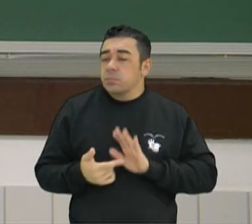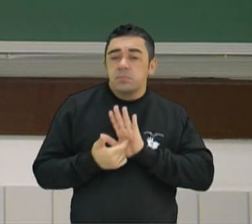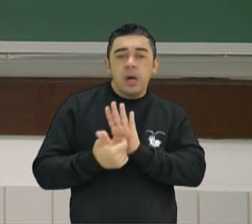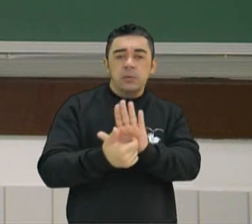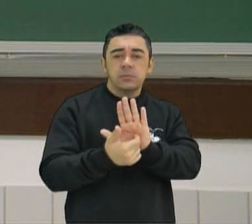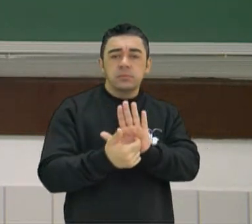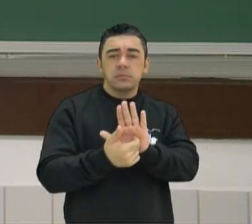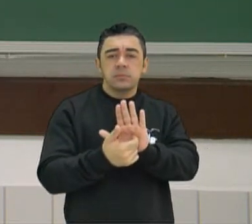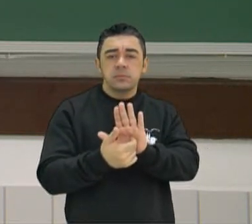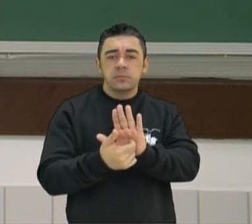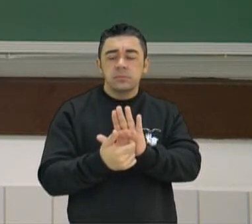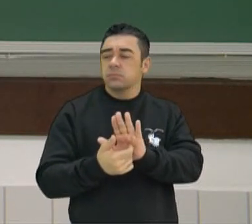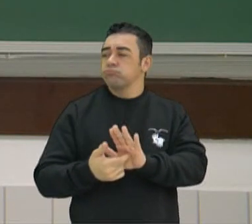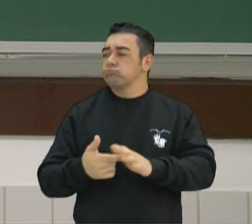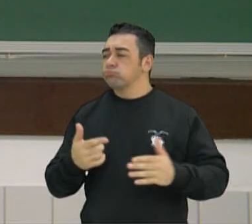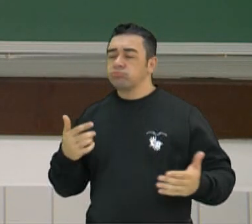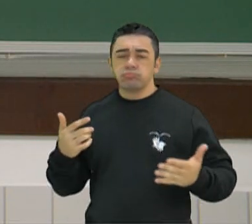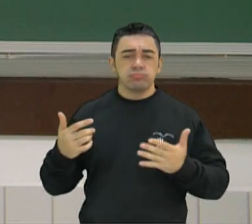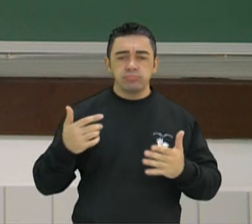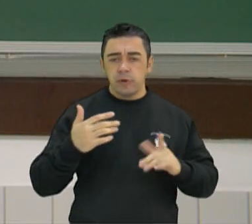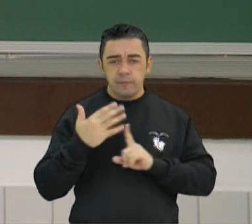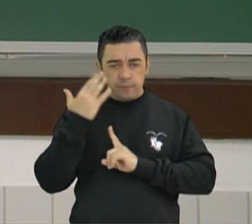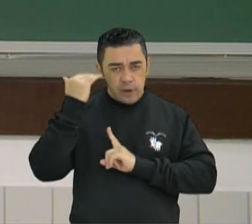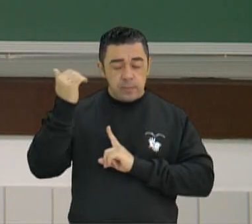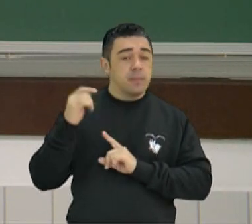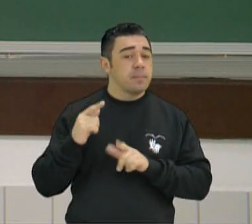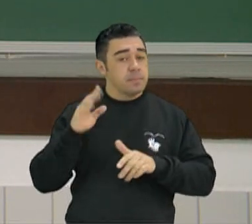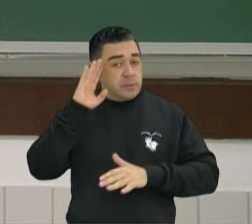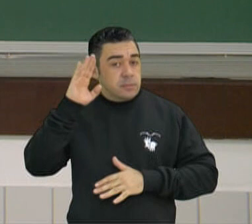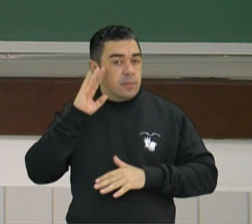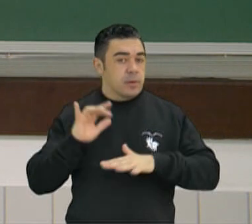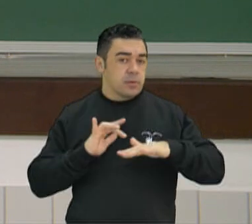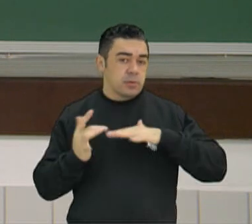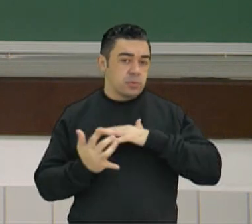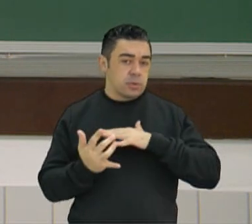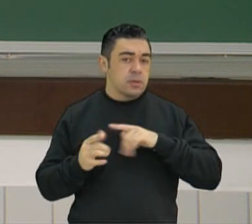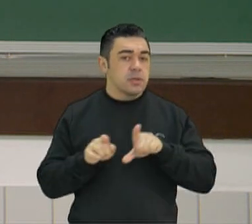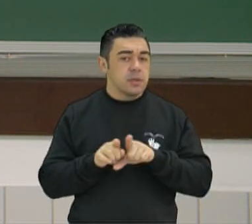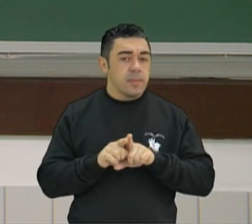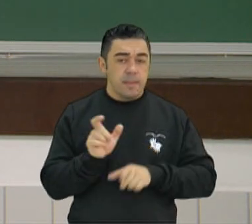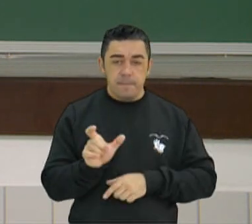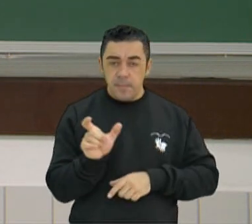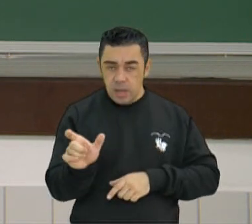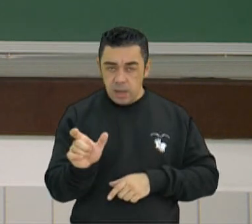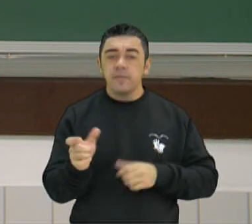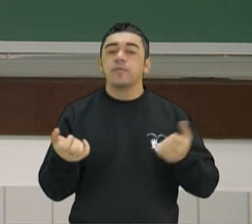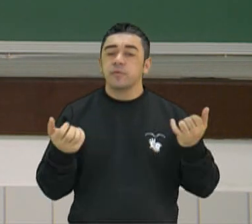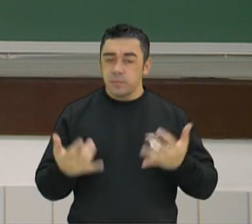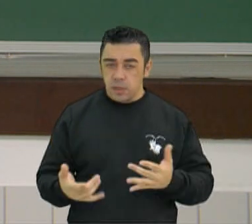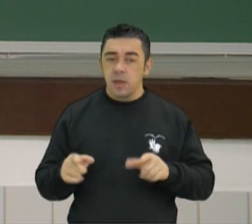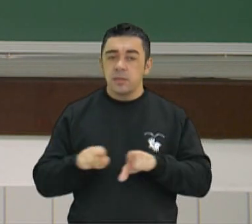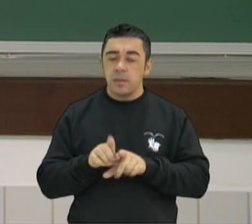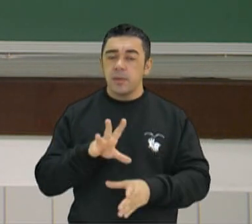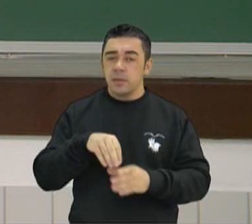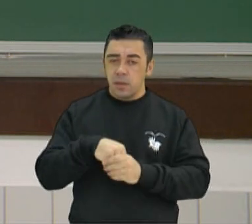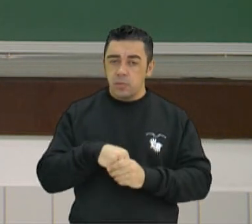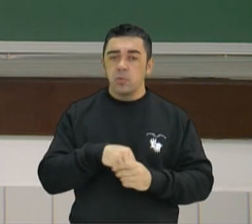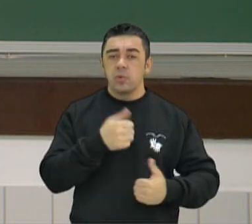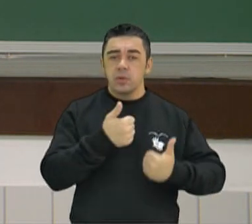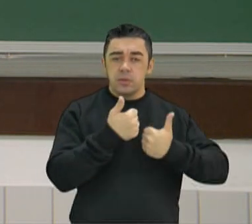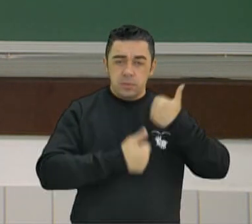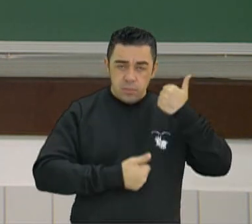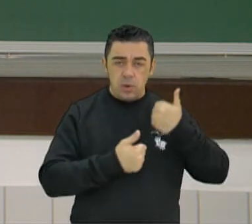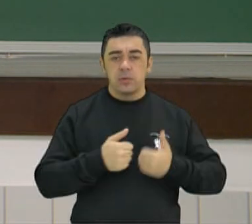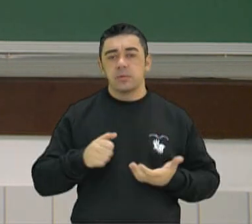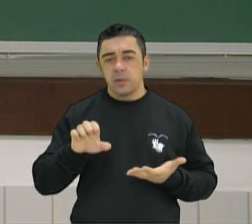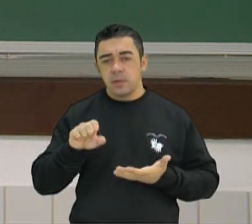espetáculo, principalmente nas redes sociais. E nós vamos tratar desse termo também quando estivermos falando sobre o esporte espetáculo, isso nas